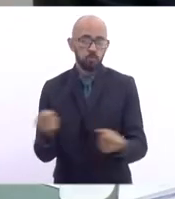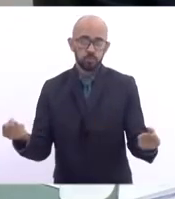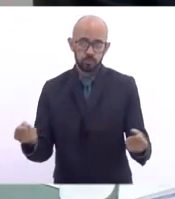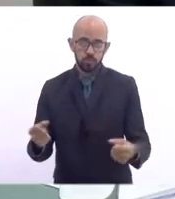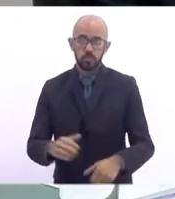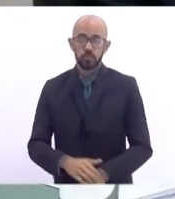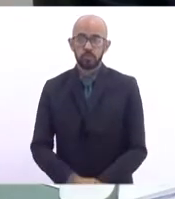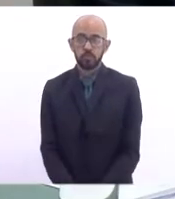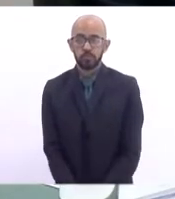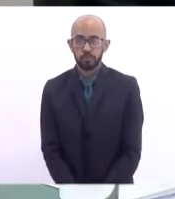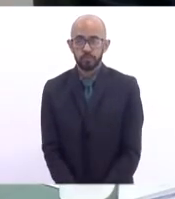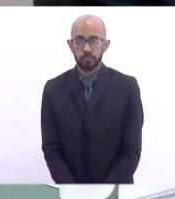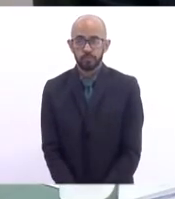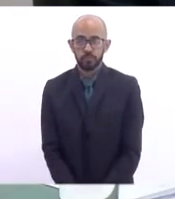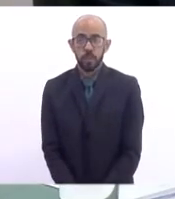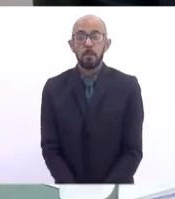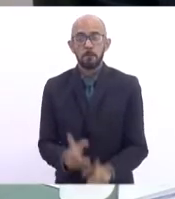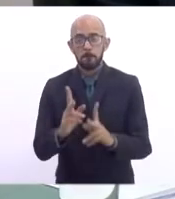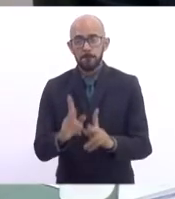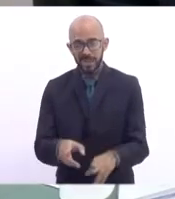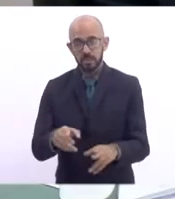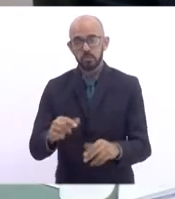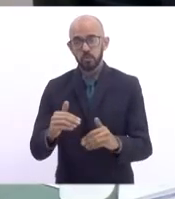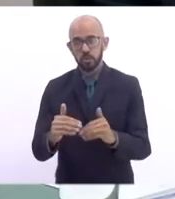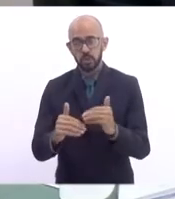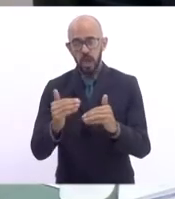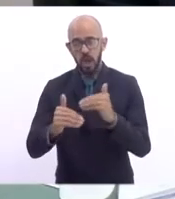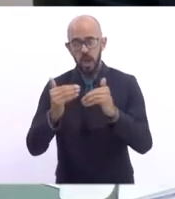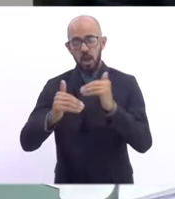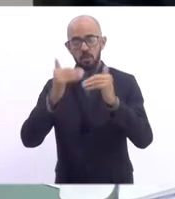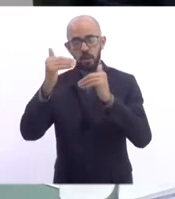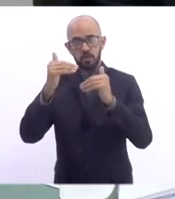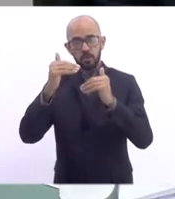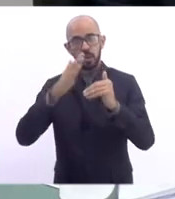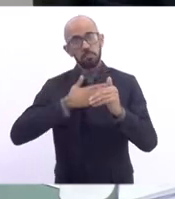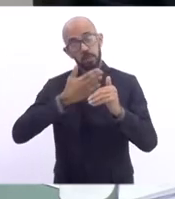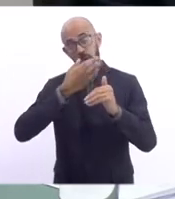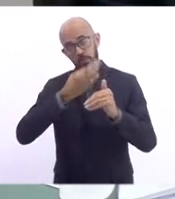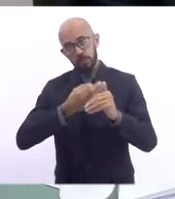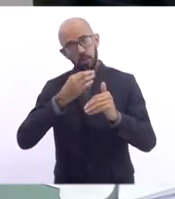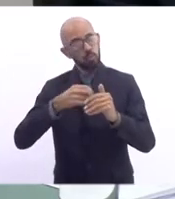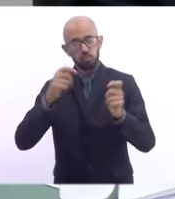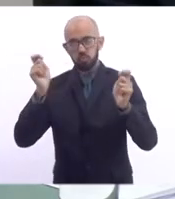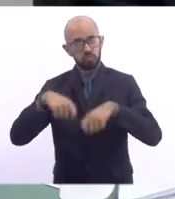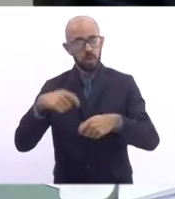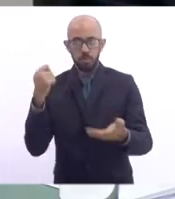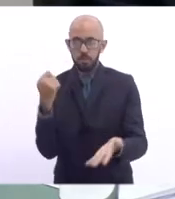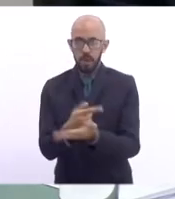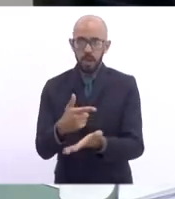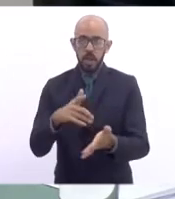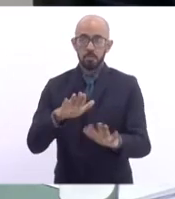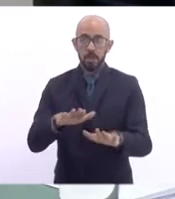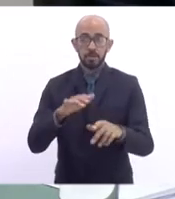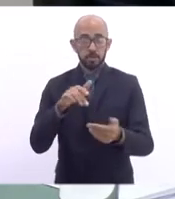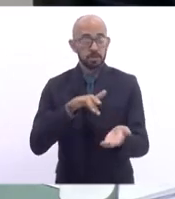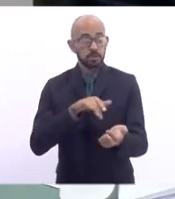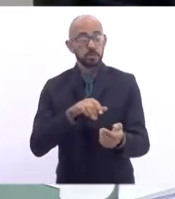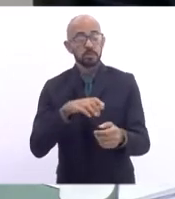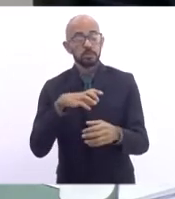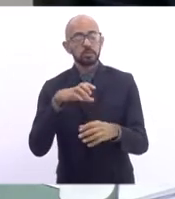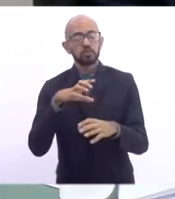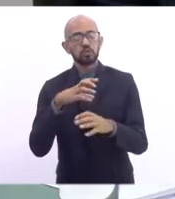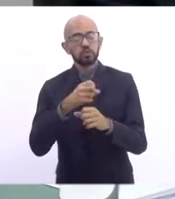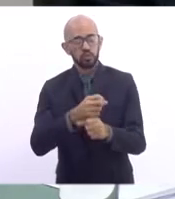eu vou achar mesmo com quais crescimento eu vou achar em pagado mas eu tô dizendo que essa simulação interessante